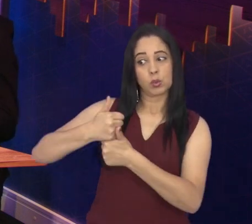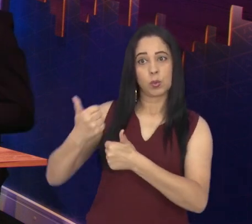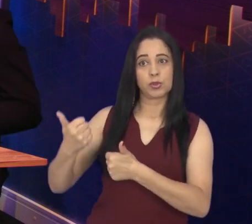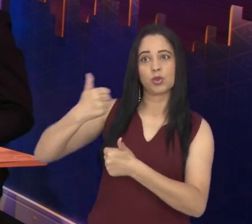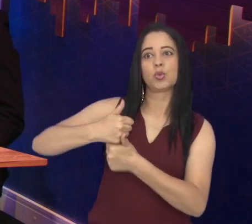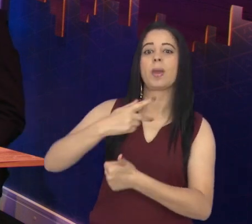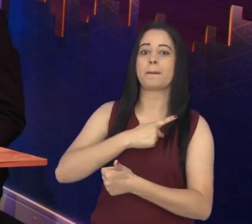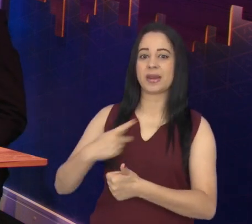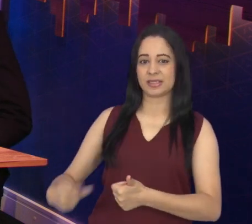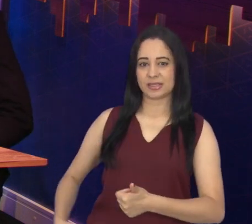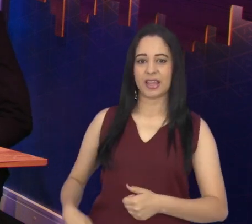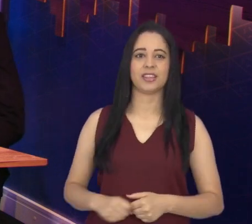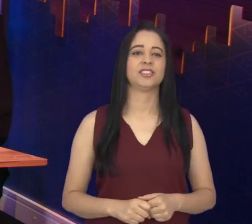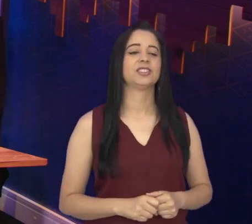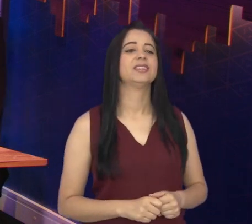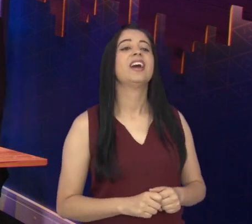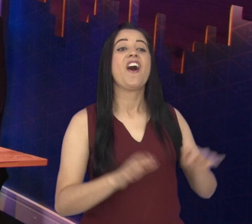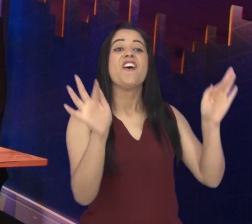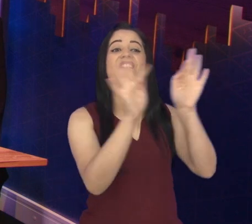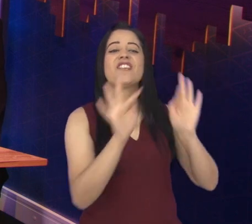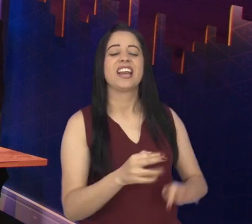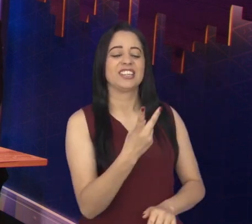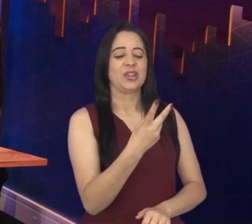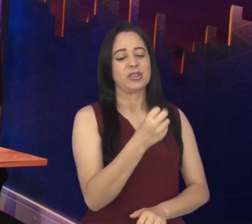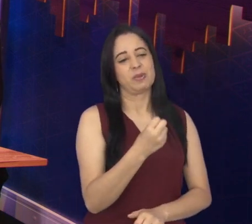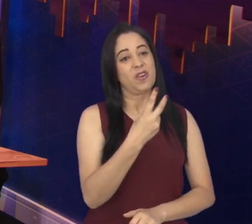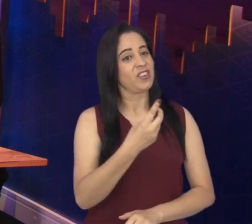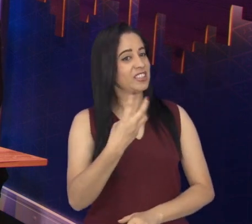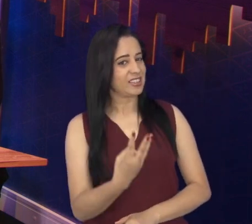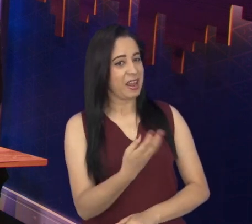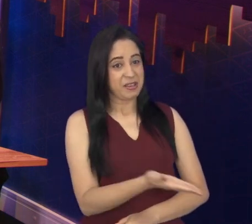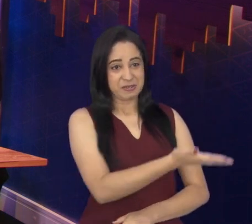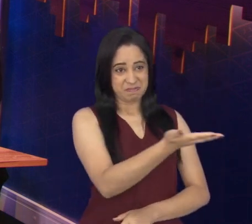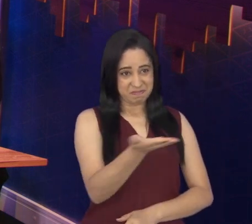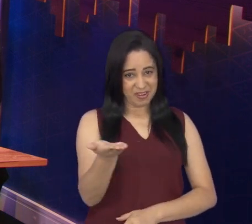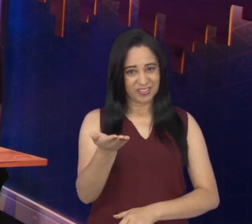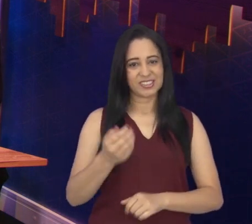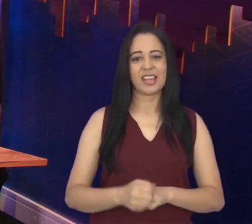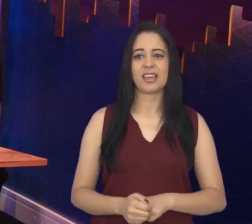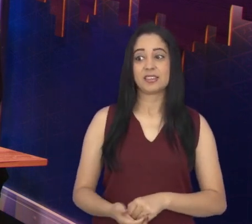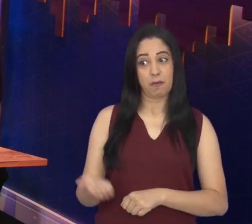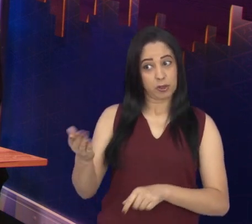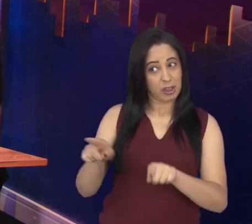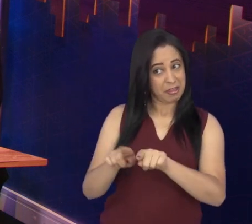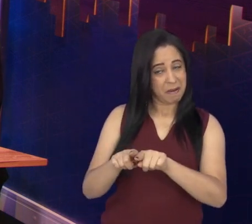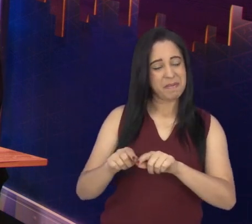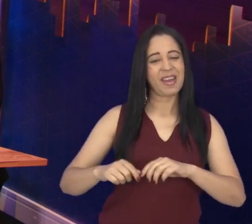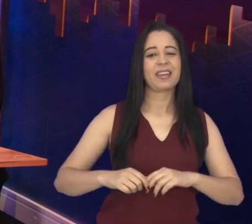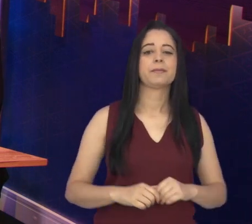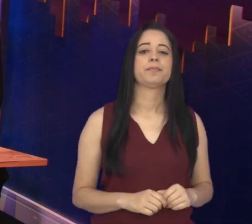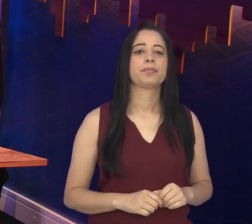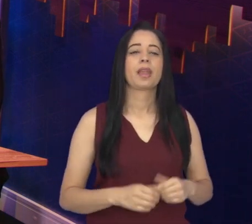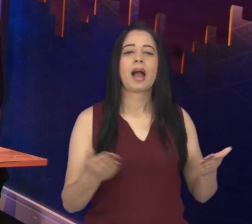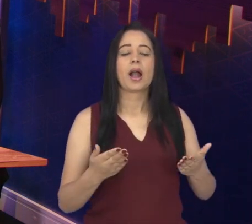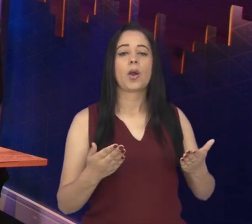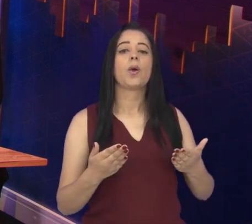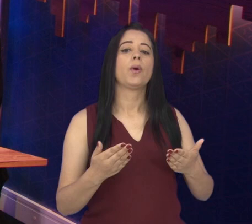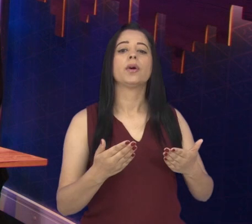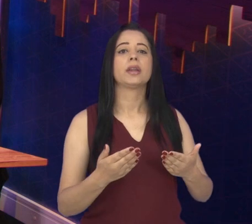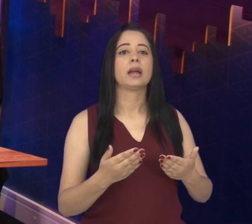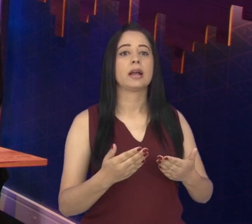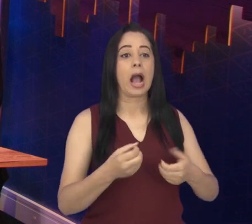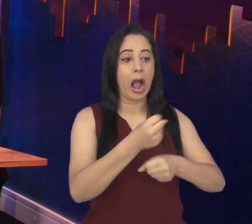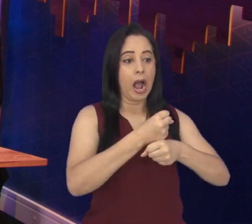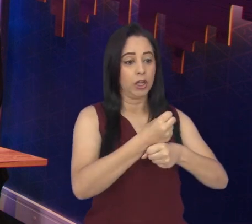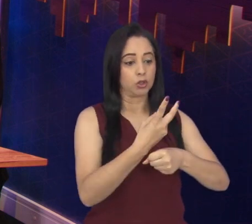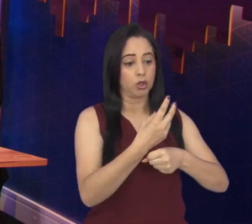uma troca de presidentes. Exatamente. Um ótimo 2023 para vocês, pessoal. Um ótimo 2023 para você, Samu. E nesse ano a